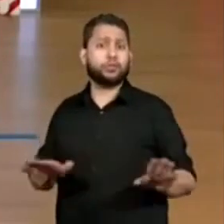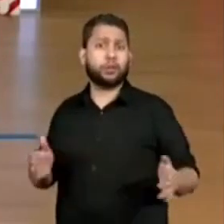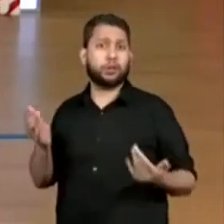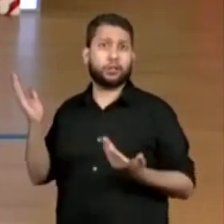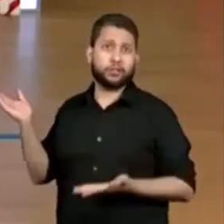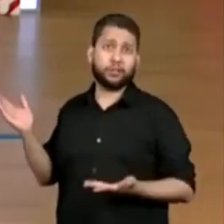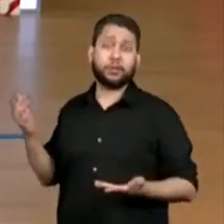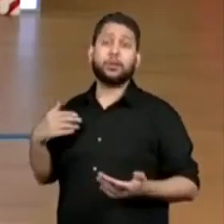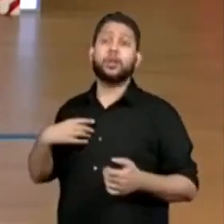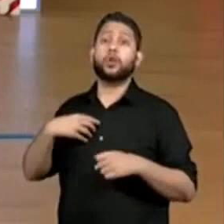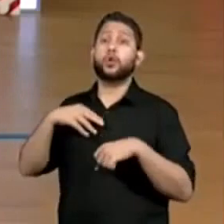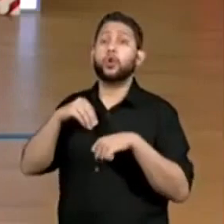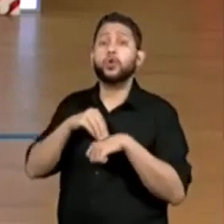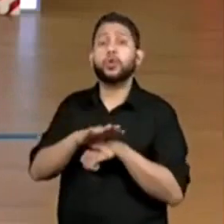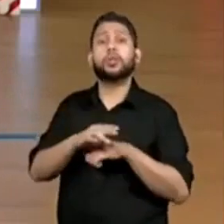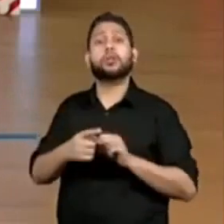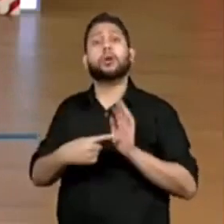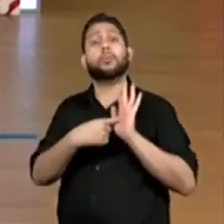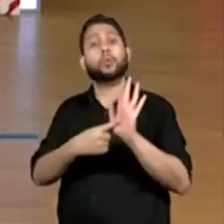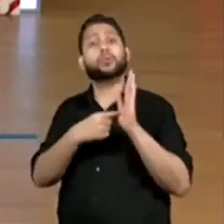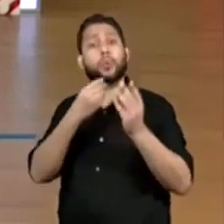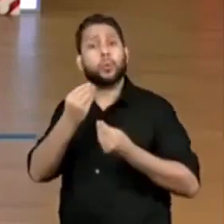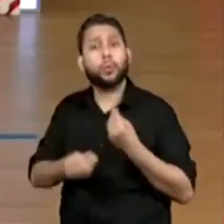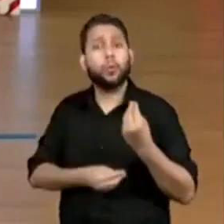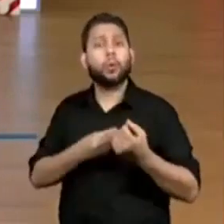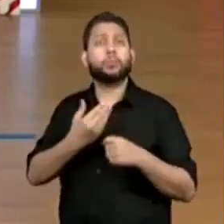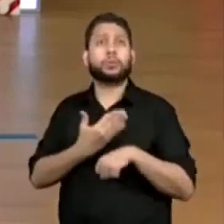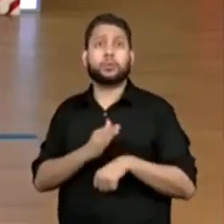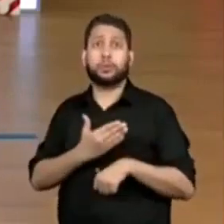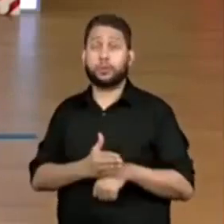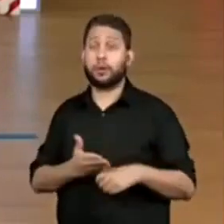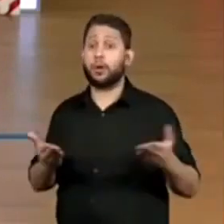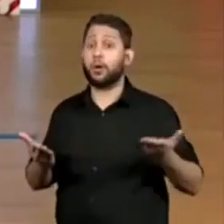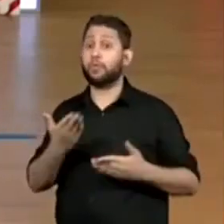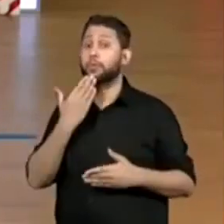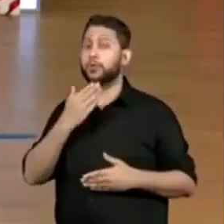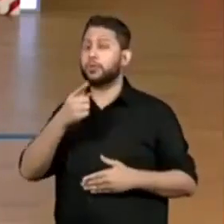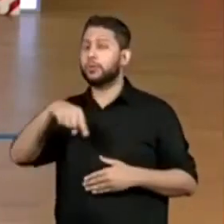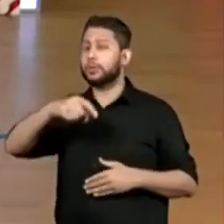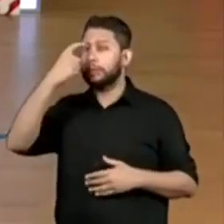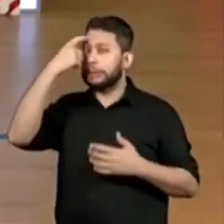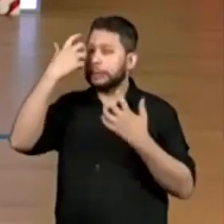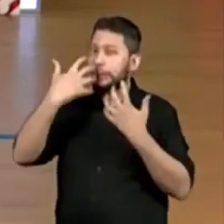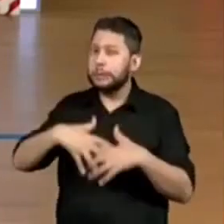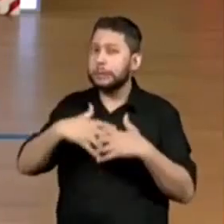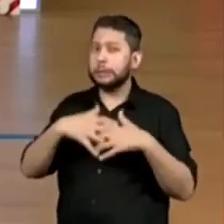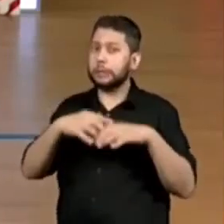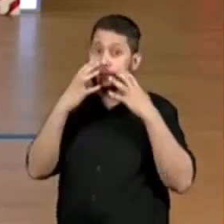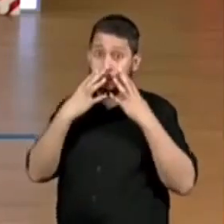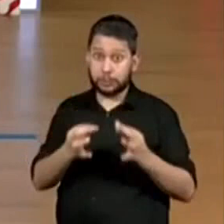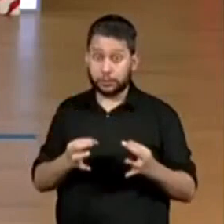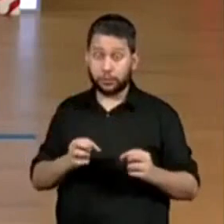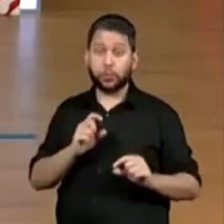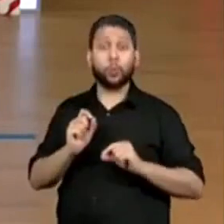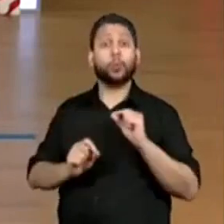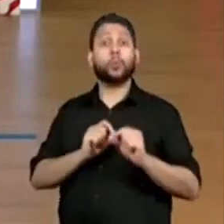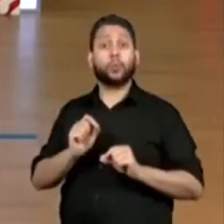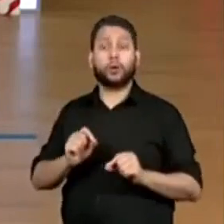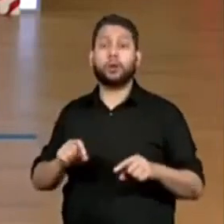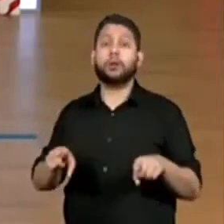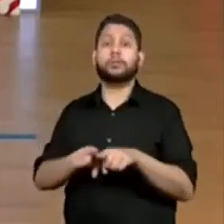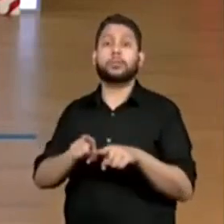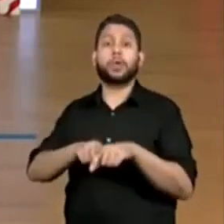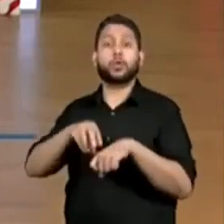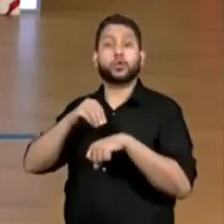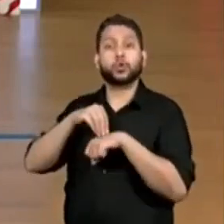tem a dica trabalhamos um início agora o que que eu quero que vocês tenham bastante atenção e vocês tem uma